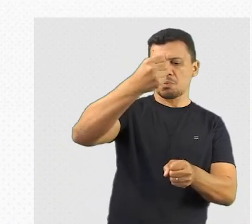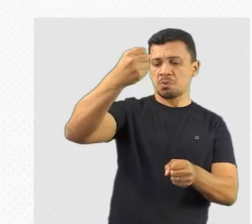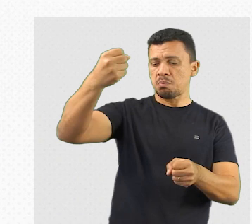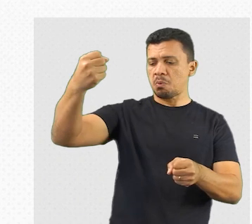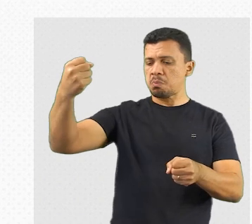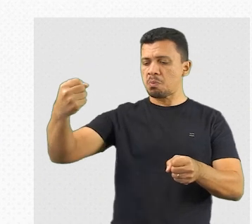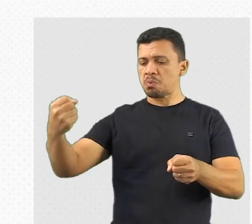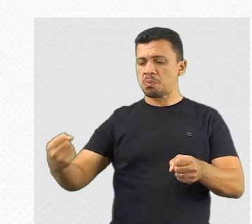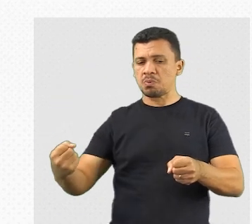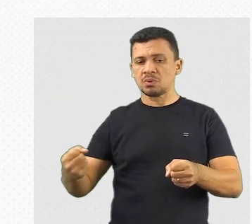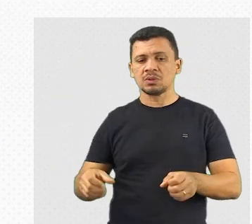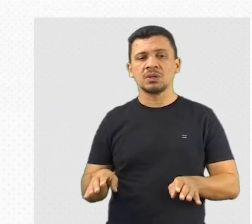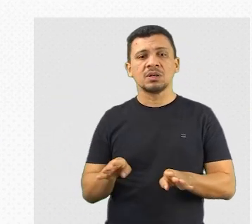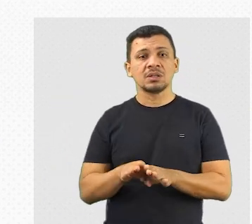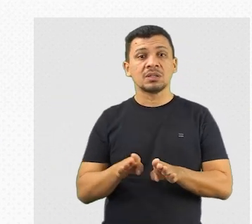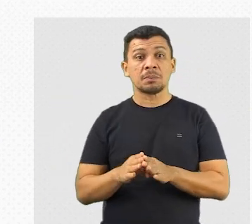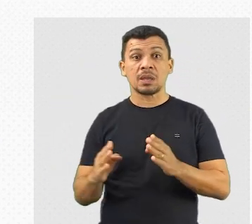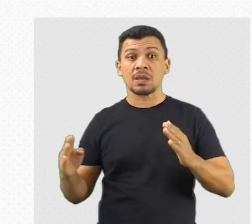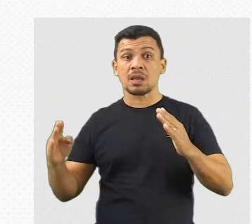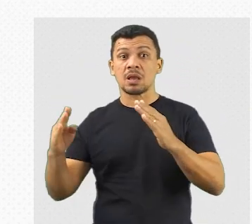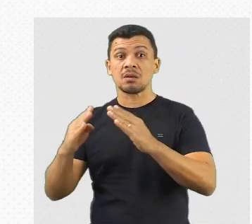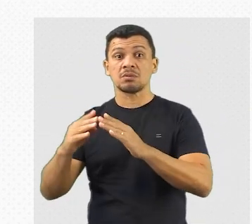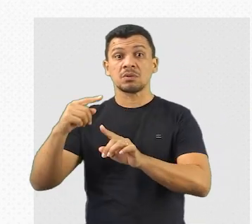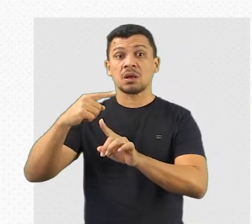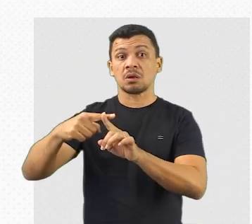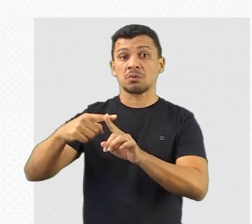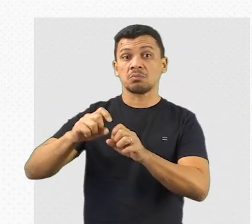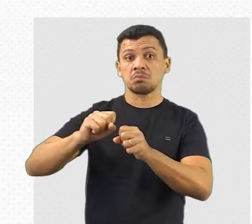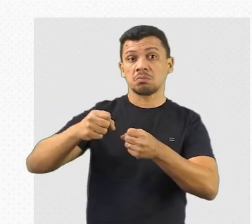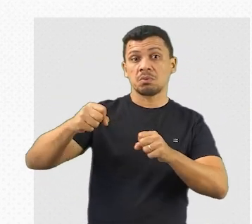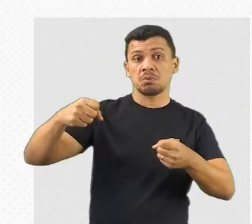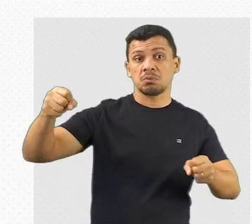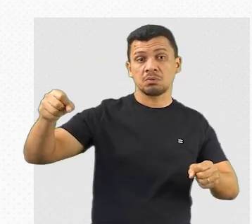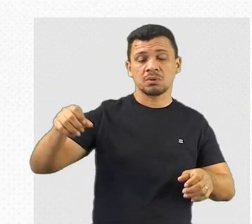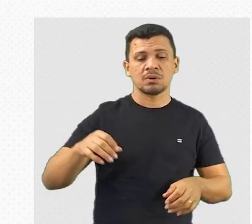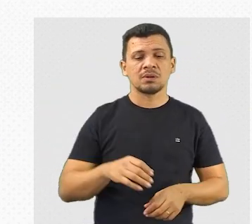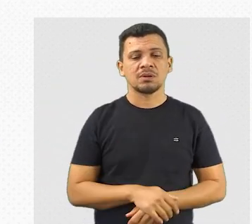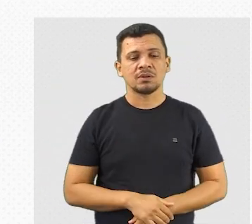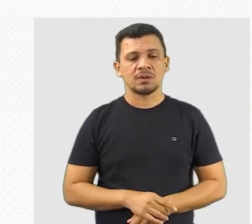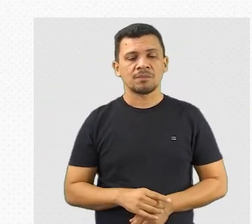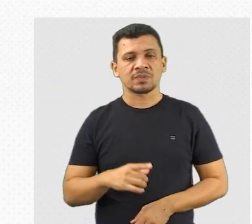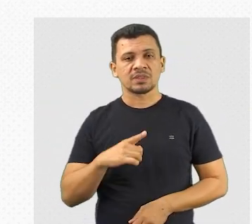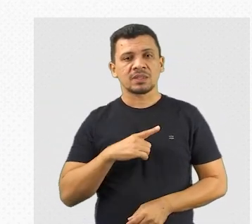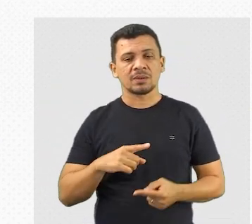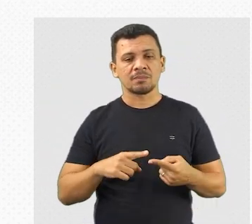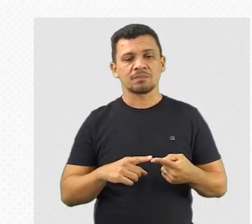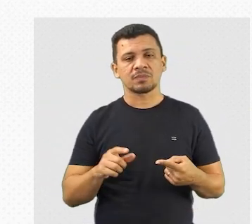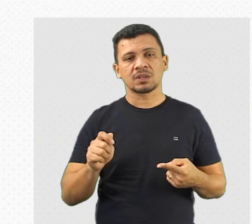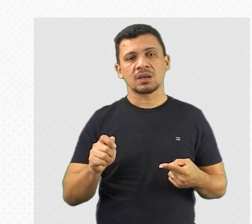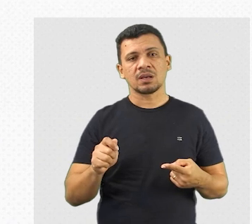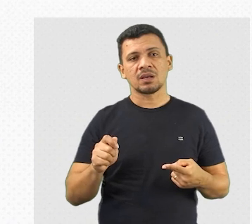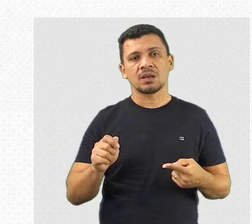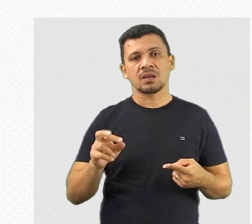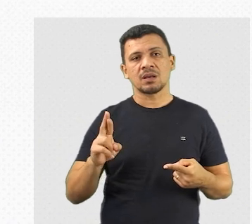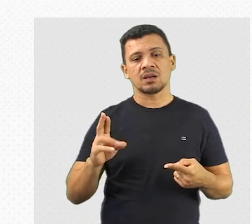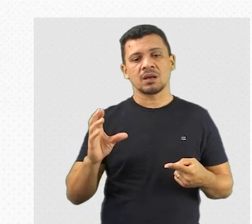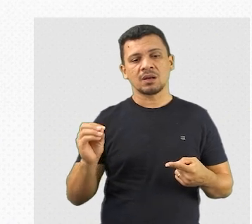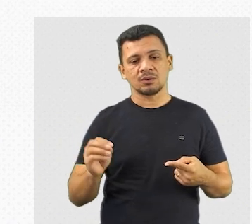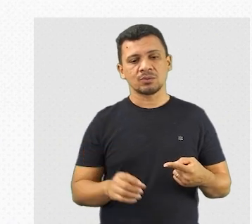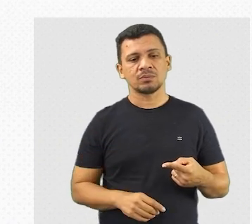Panteão, e principalmente os três elementos que fizeram a diferença na arquitetura romana. Arcos, né,